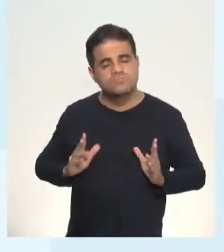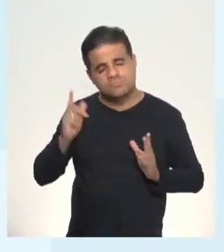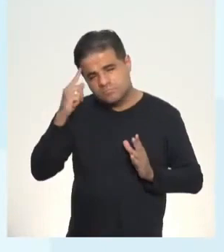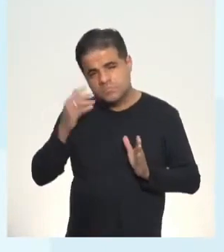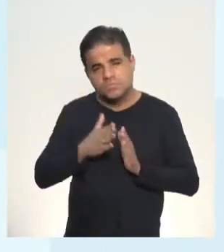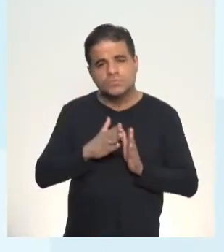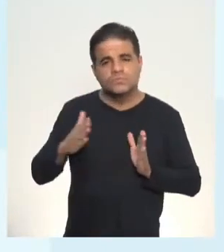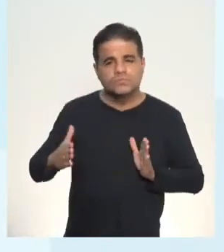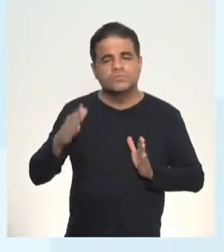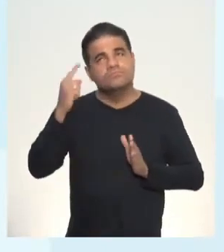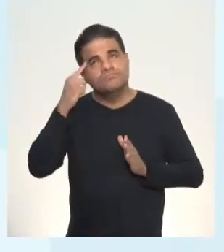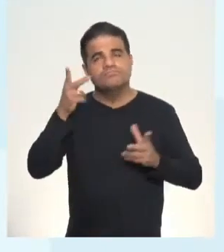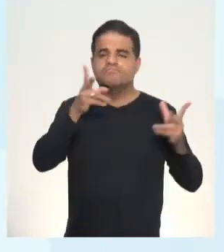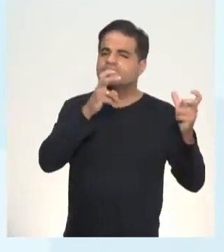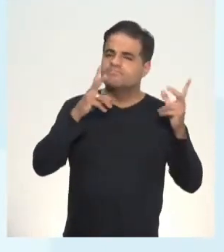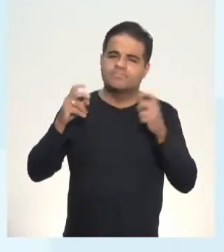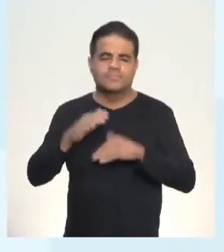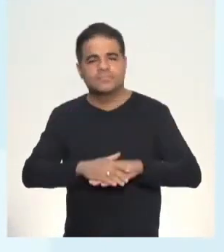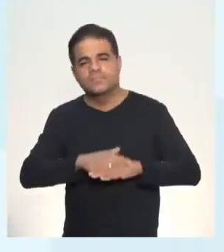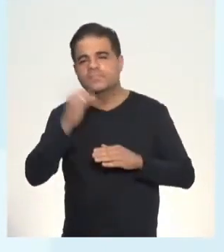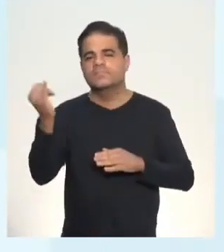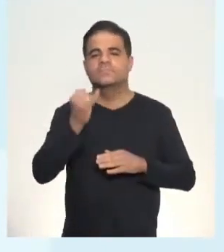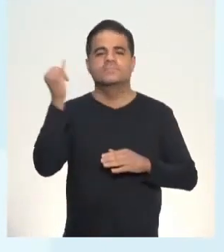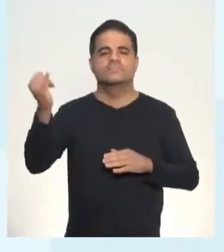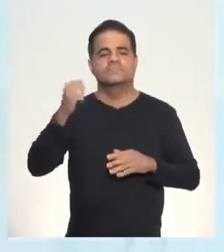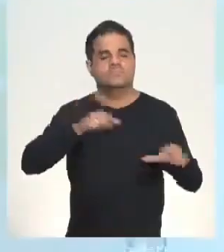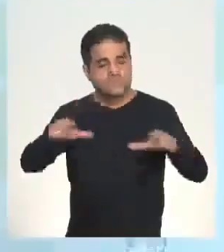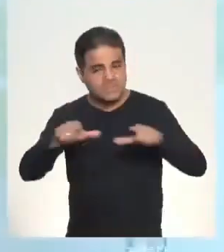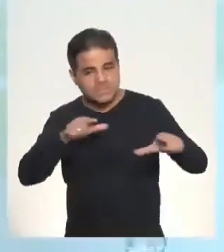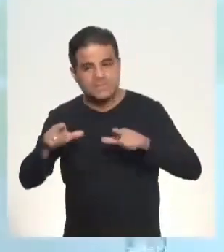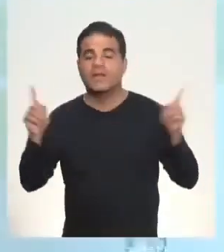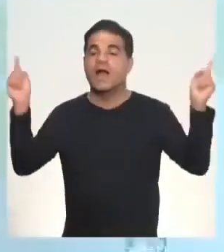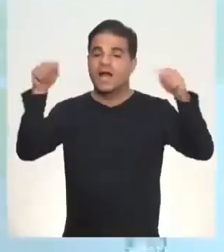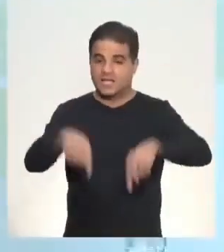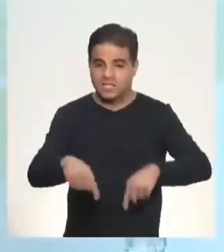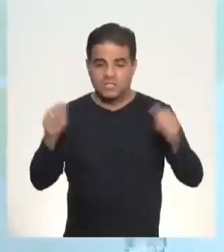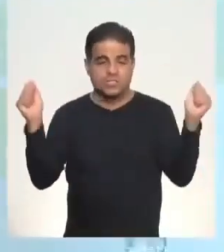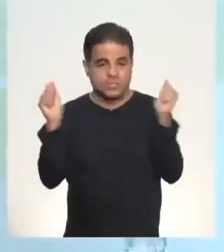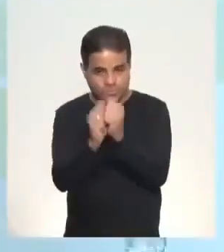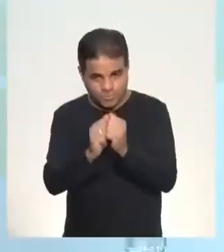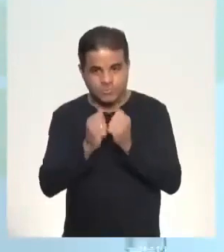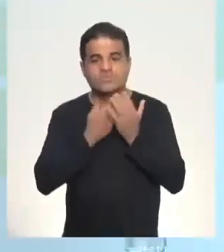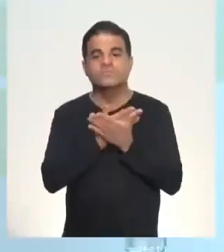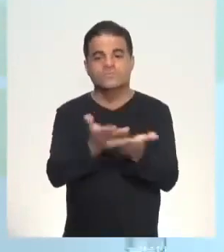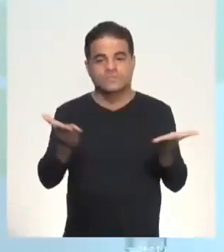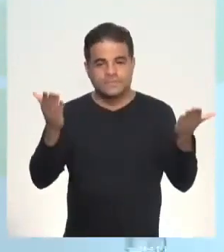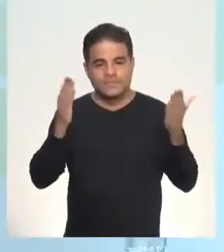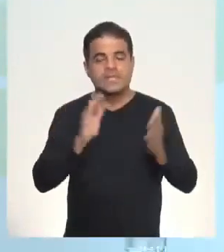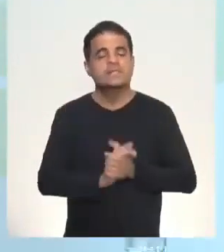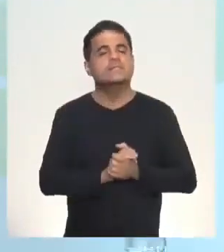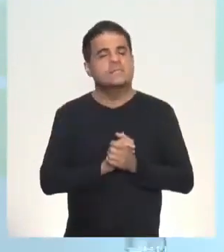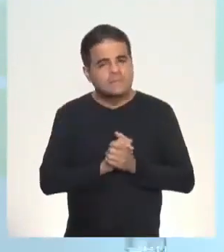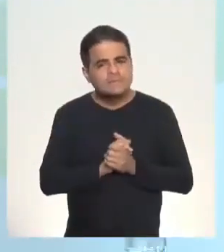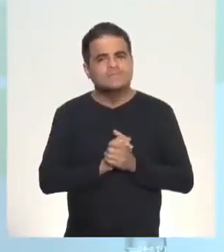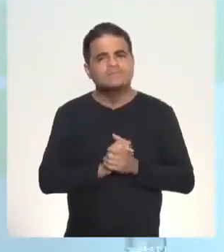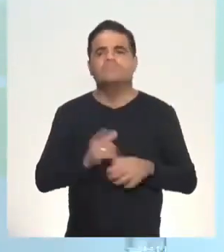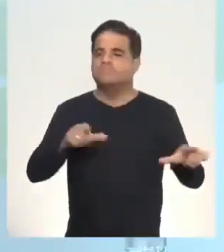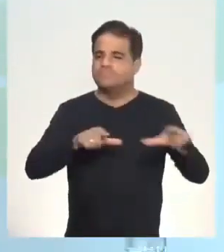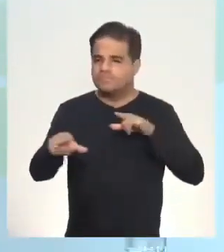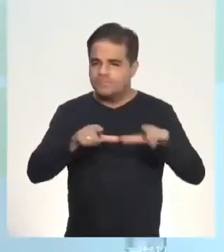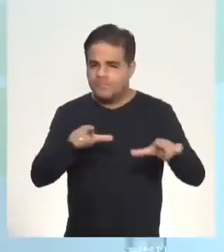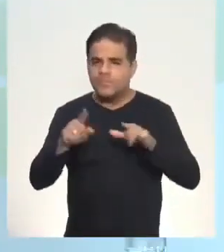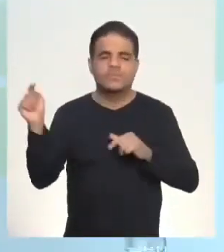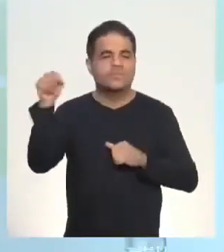a partir do que a gente percebe que é mais importante para trabalhar aqui com vocês, tá bom? Então, a gente vem